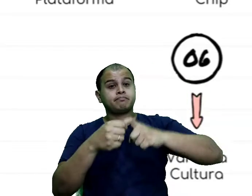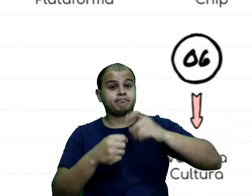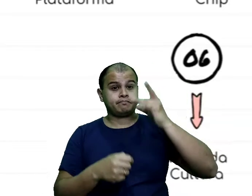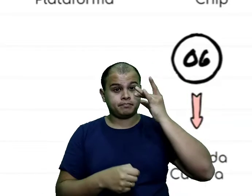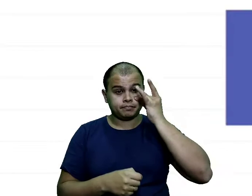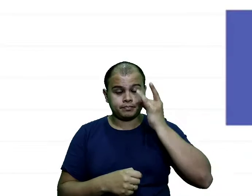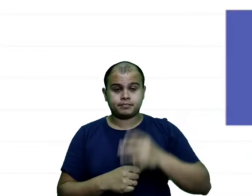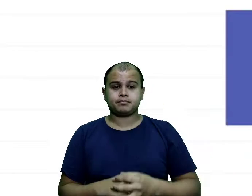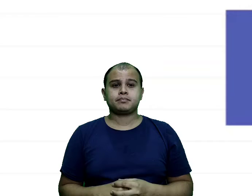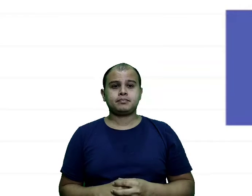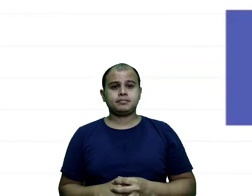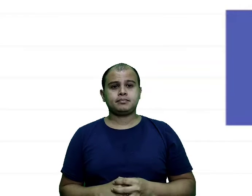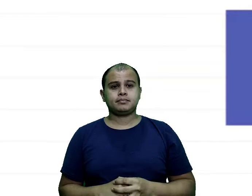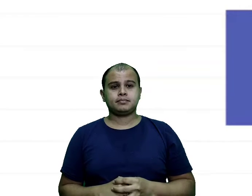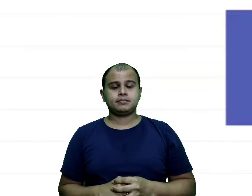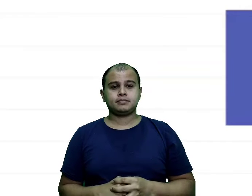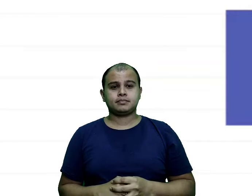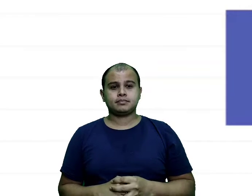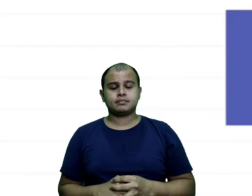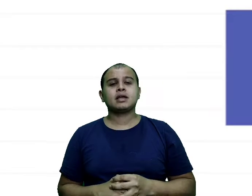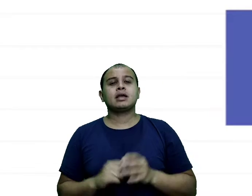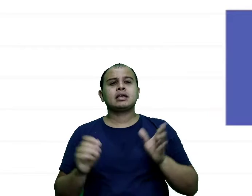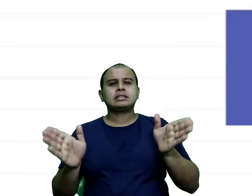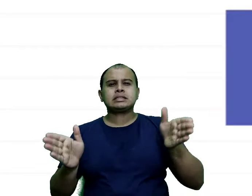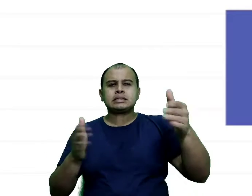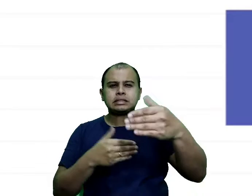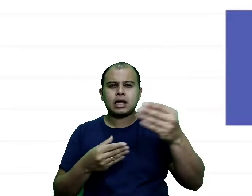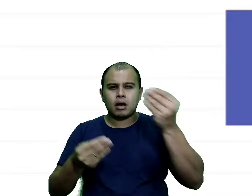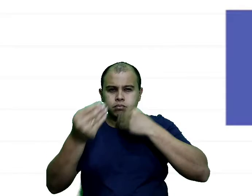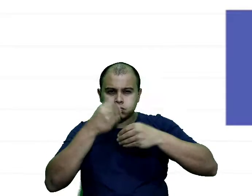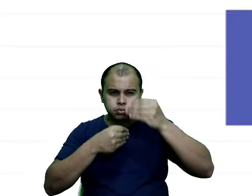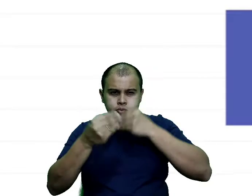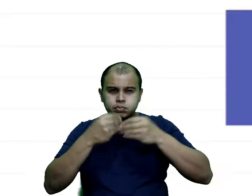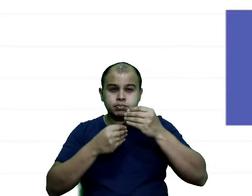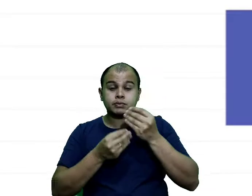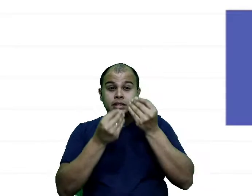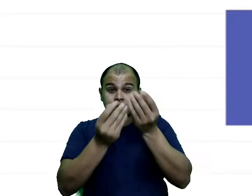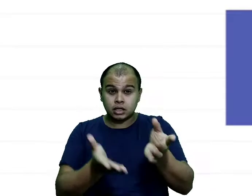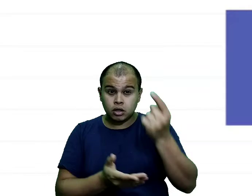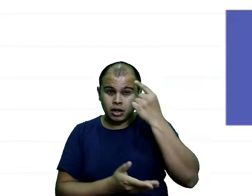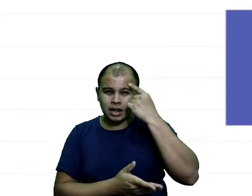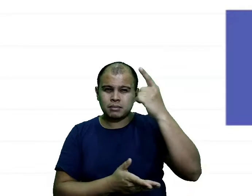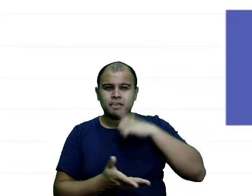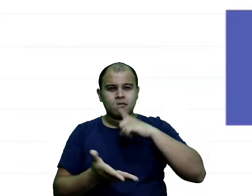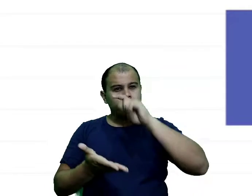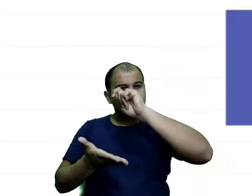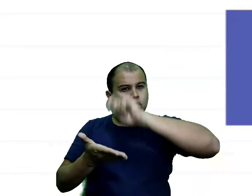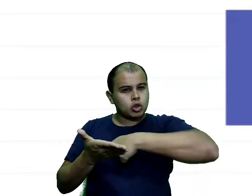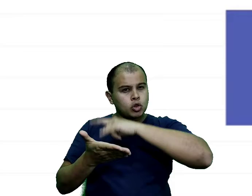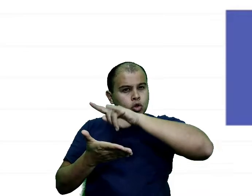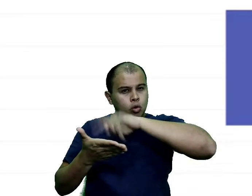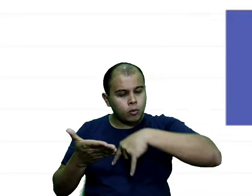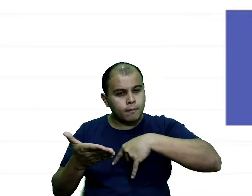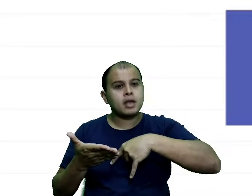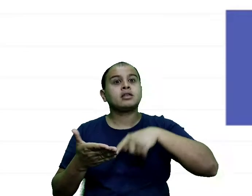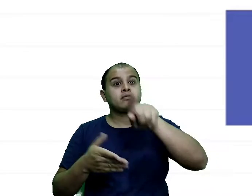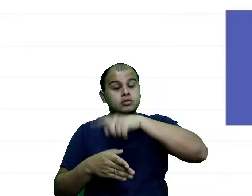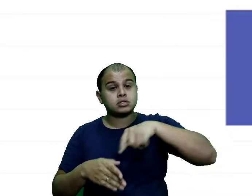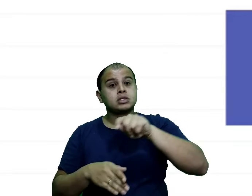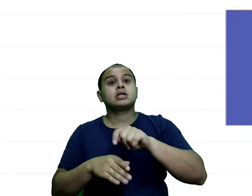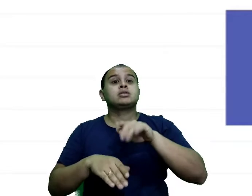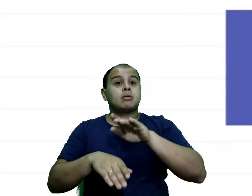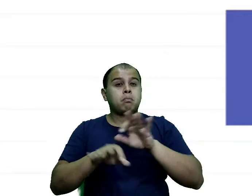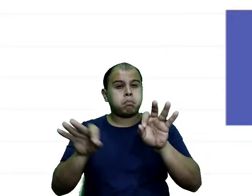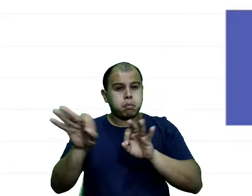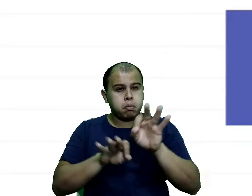aulas. Na última entrega da cesta básica, vocês assinaram um documento autorizando as crianças a terem um login